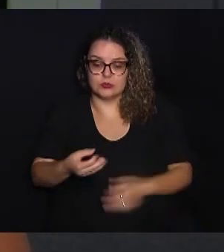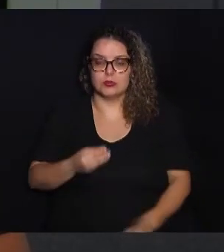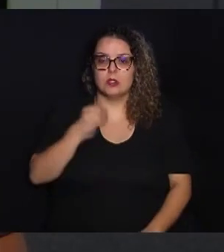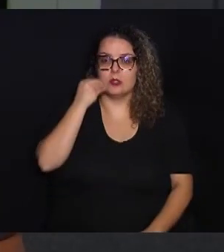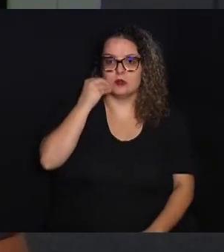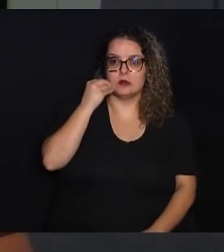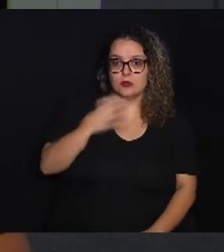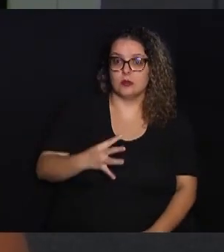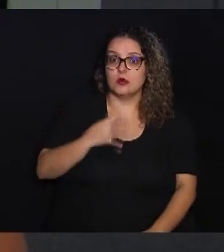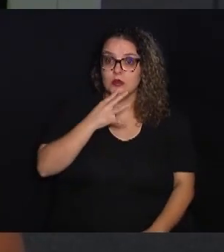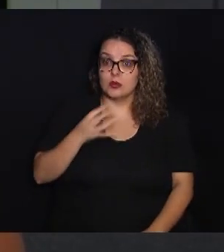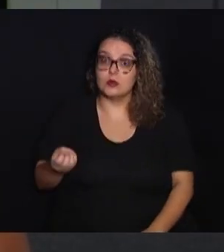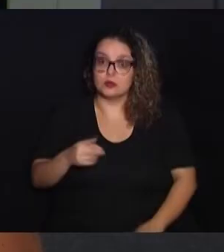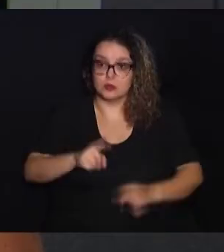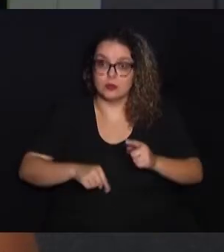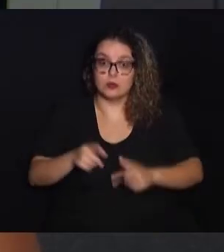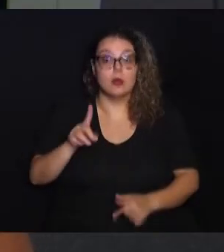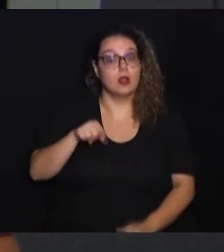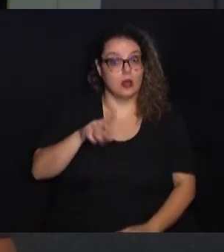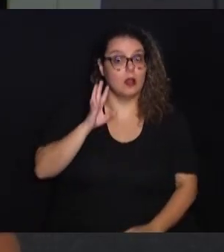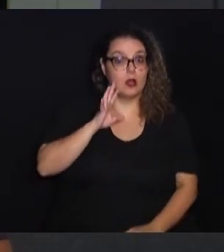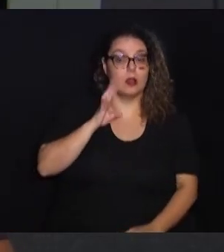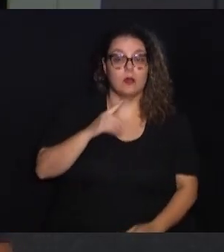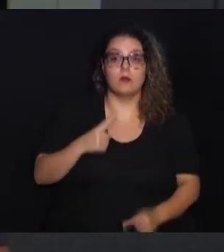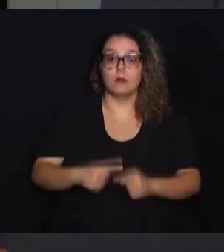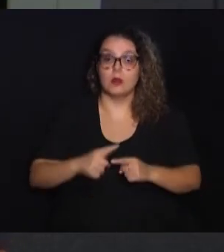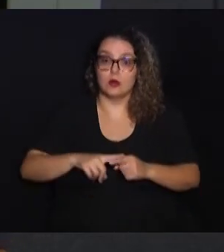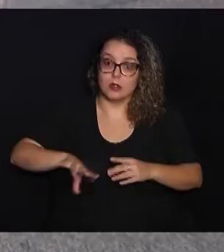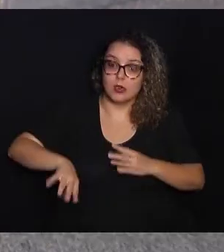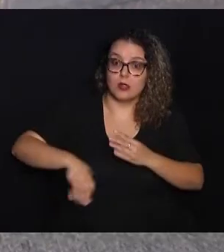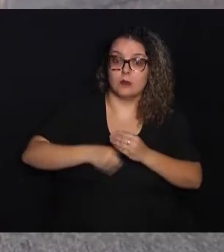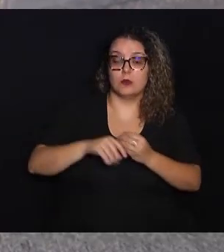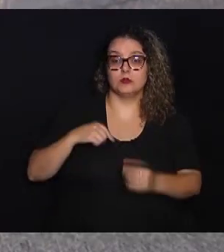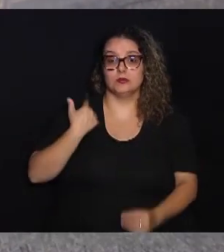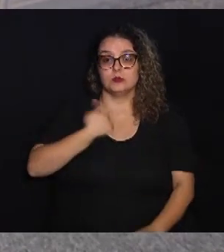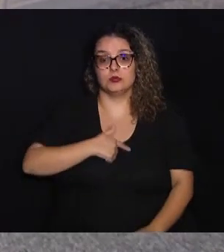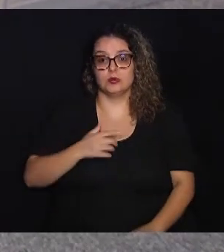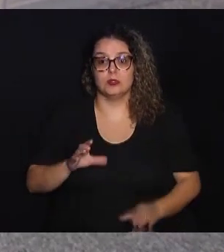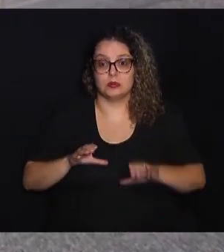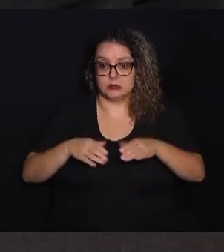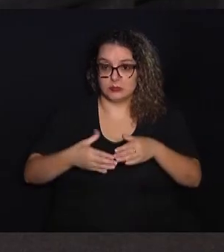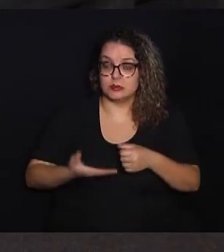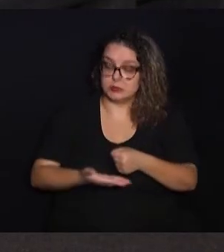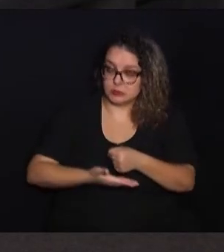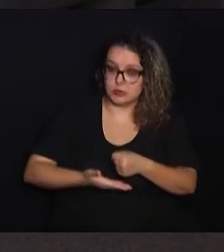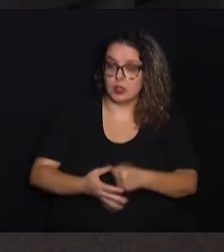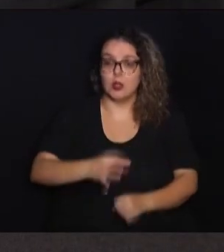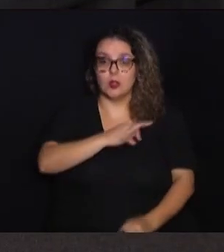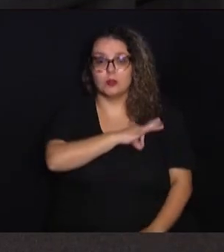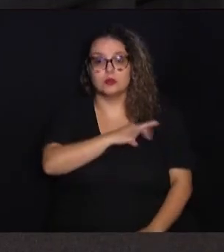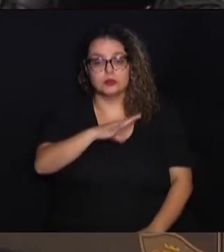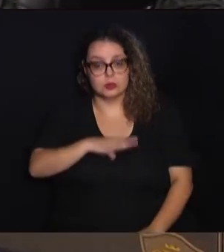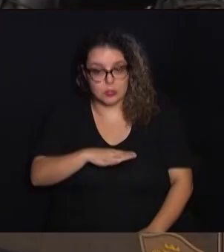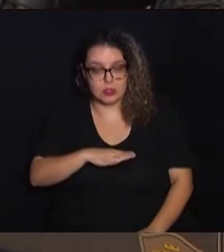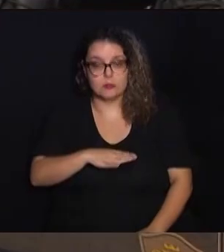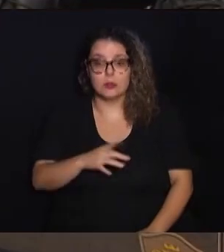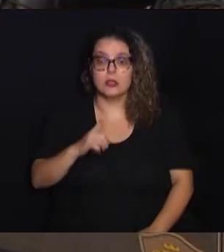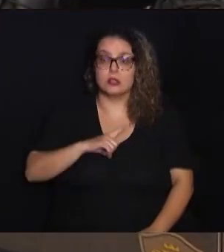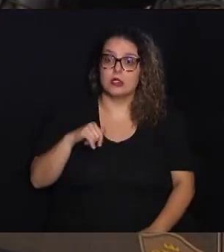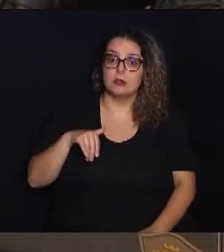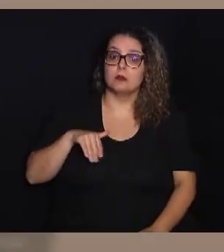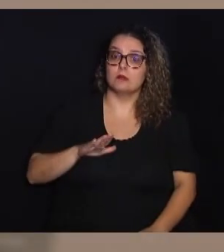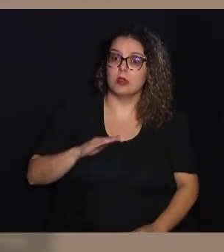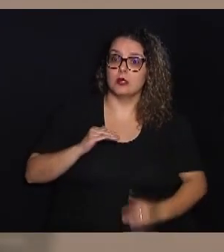vivencia novas experiências, conhece novos equipamentos, é muito legal. Porque agrega na nossa categoria, né? Os